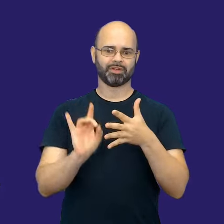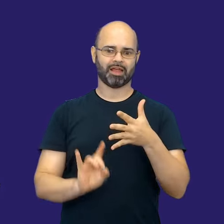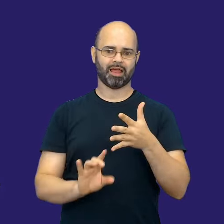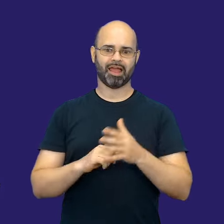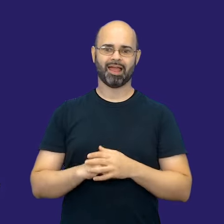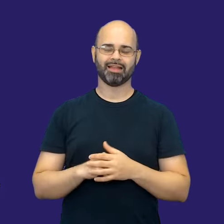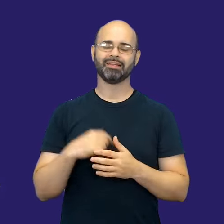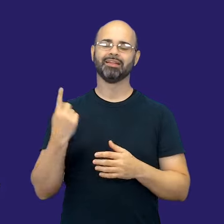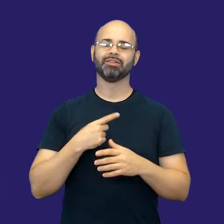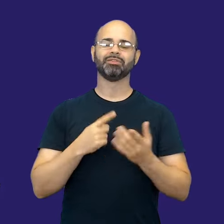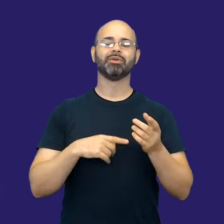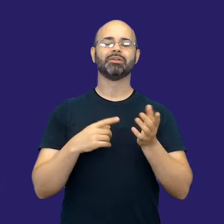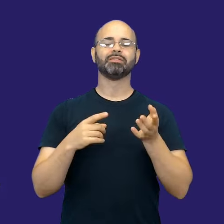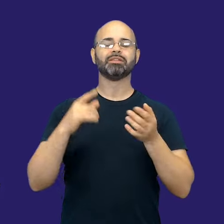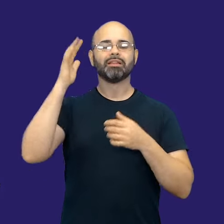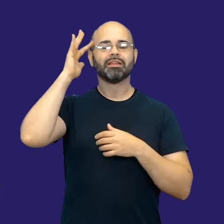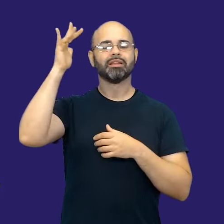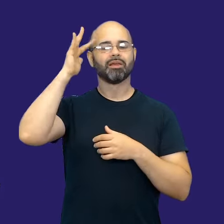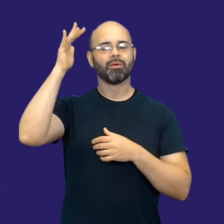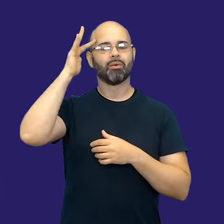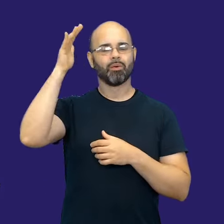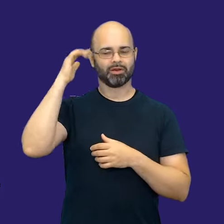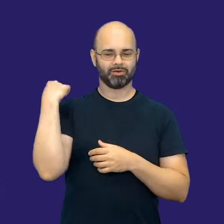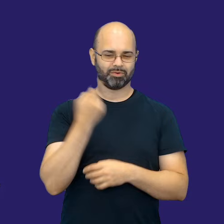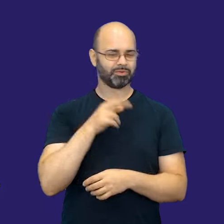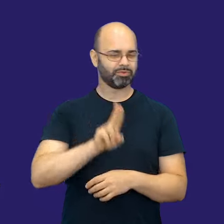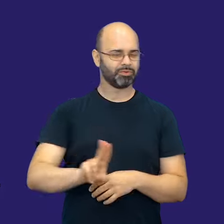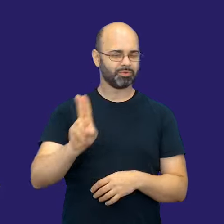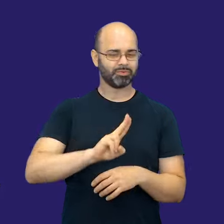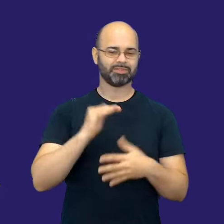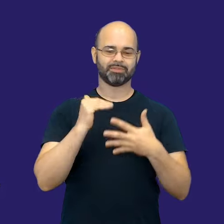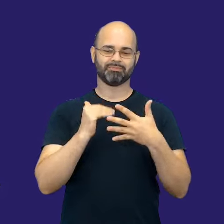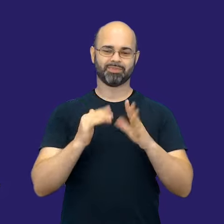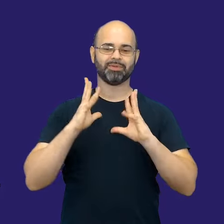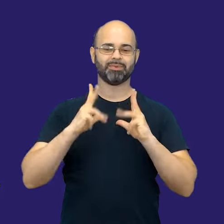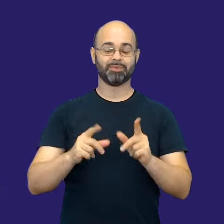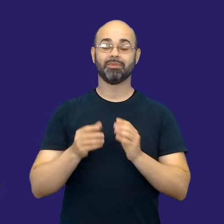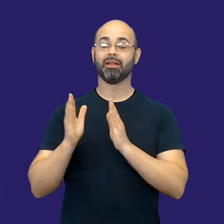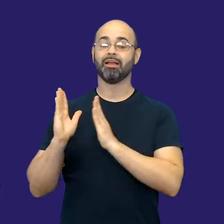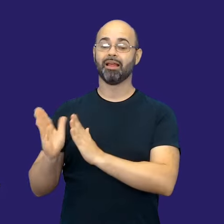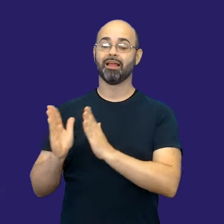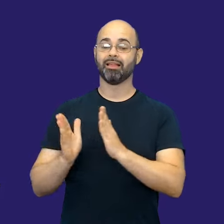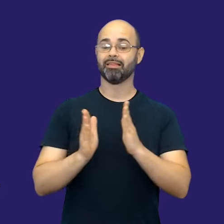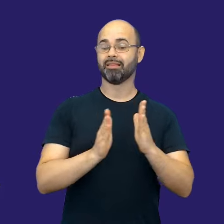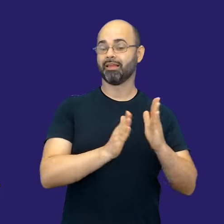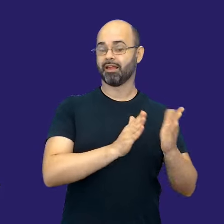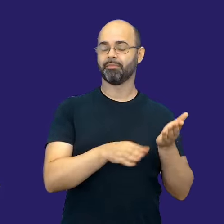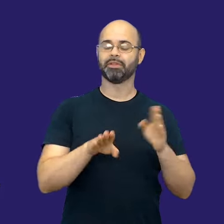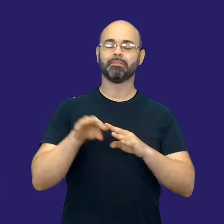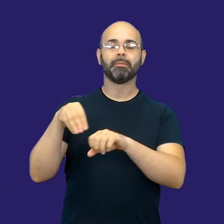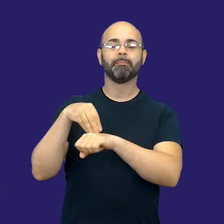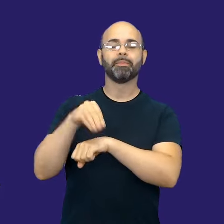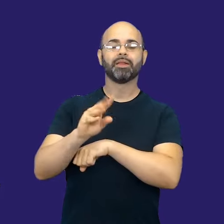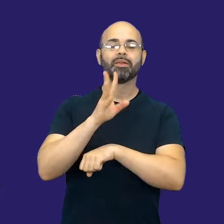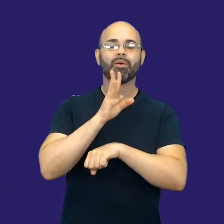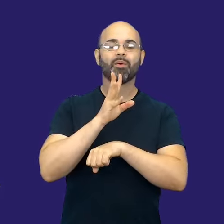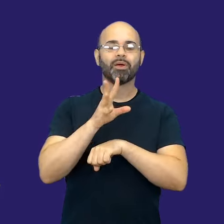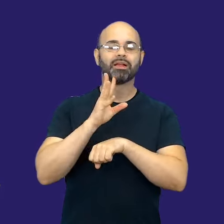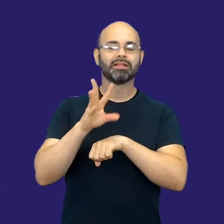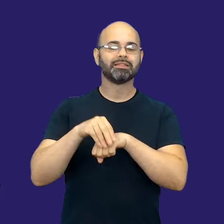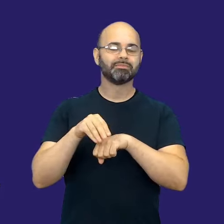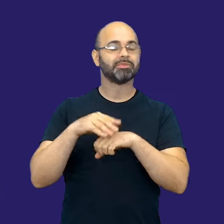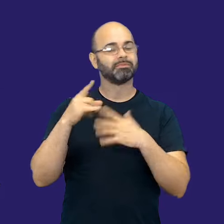nós usamos nas nossas formações, tem a distribuição das etapas e a pílula do conhecimento, para a gente saber quando é